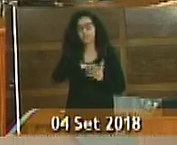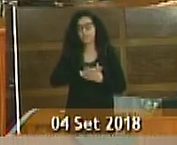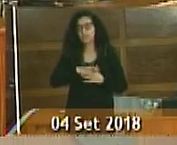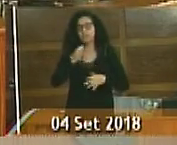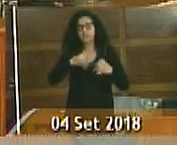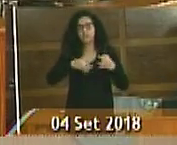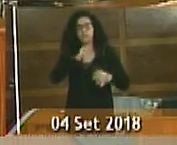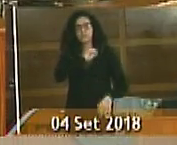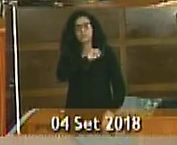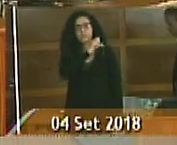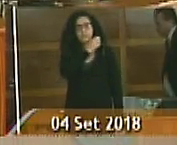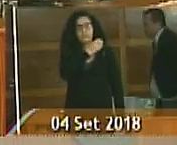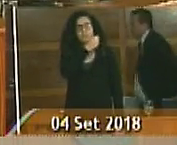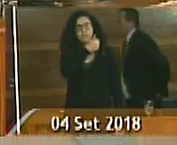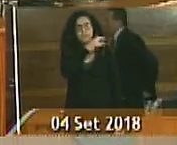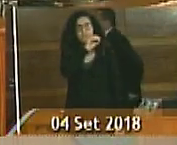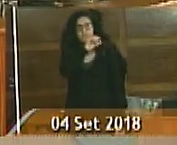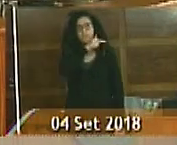número